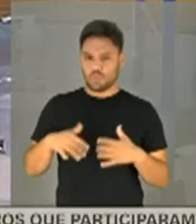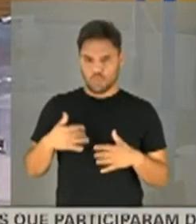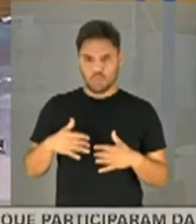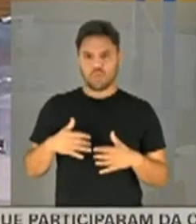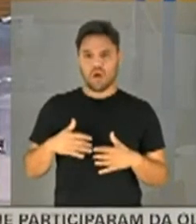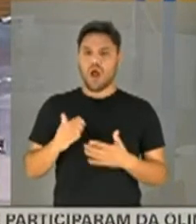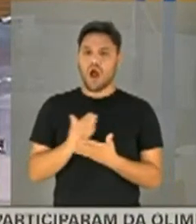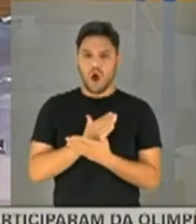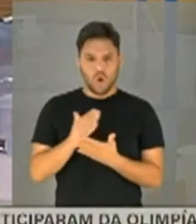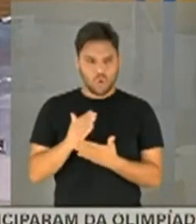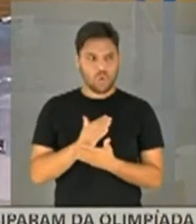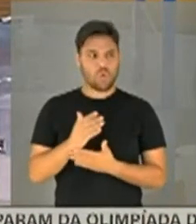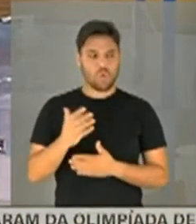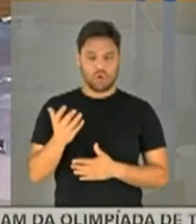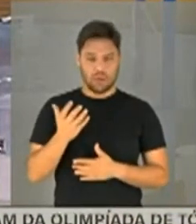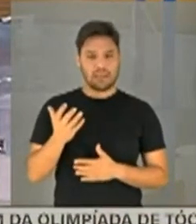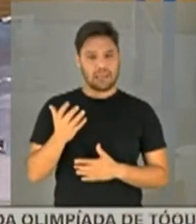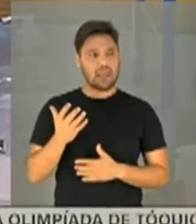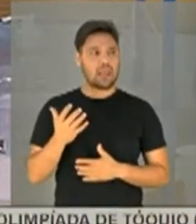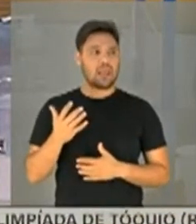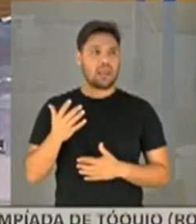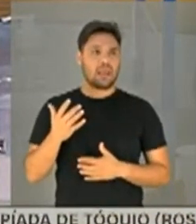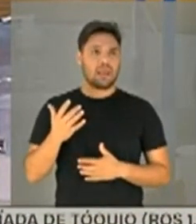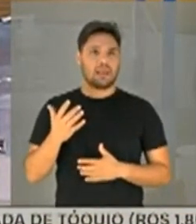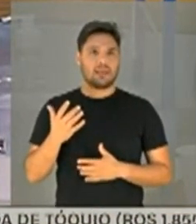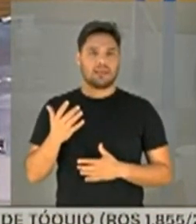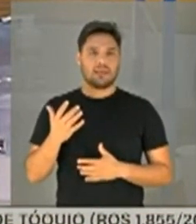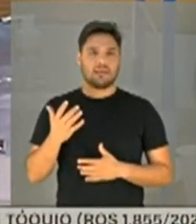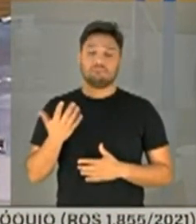Aliás, alguns aqui querem, de alguma forma,